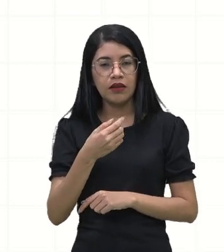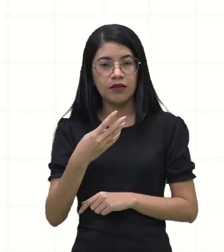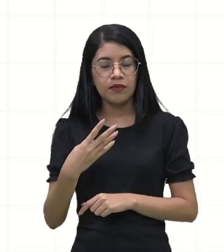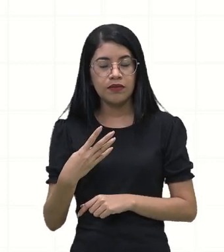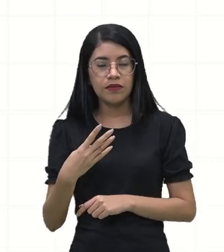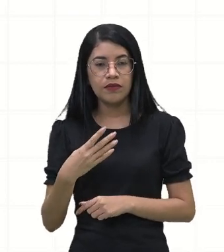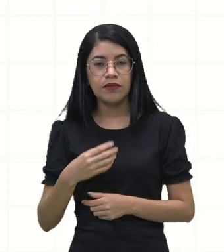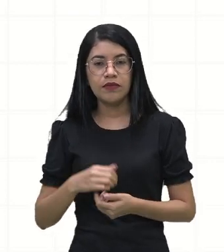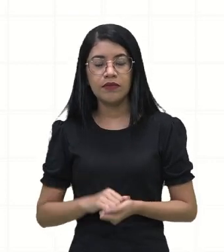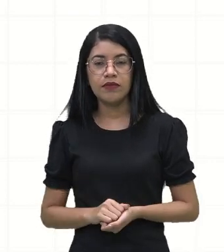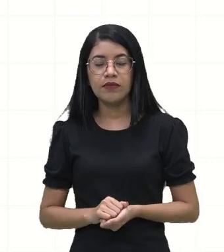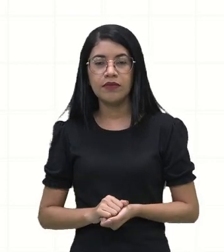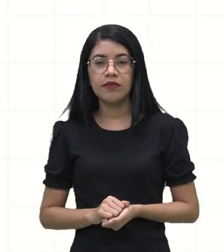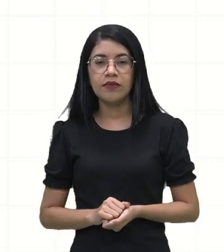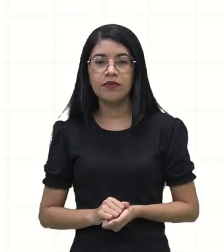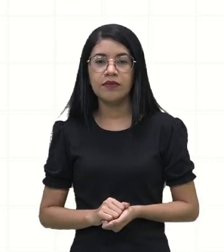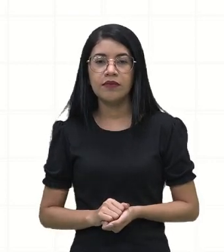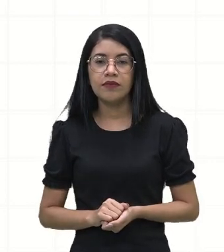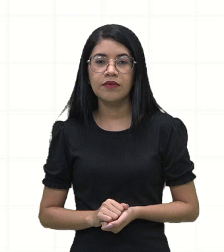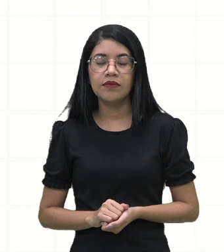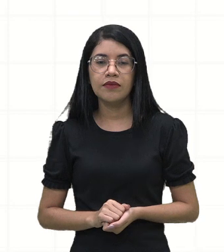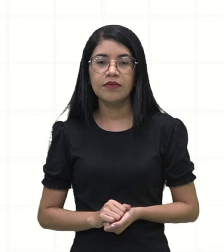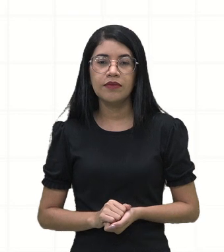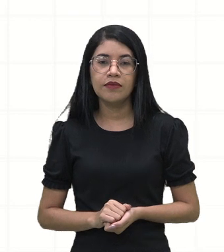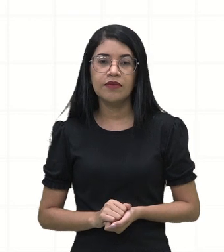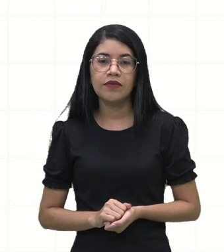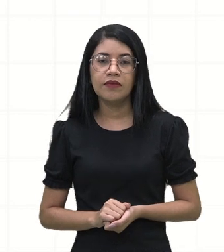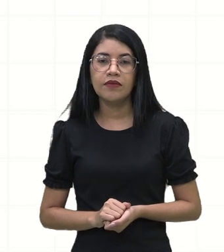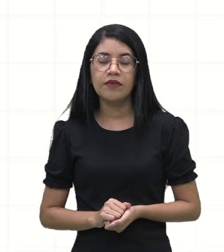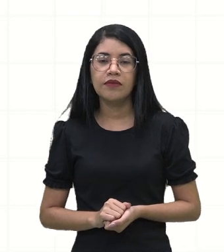3,14. Essa aqui é a unidade, tá?